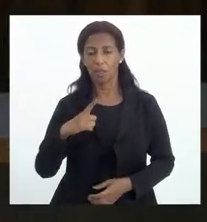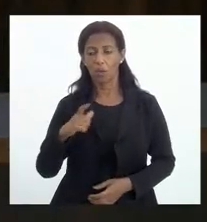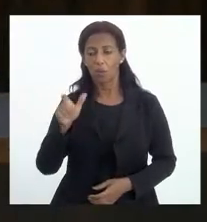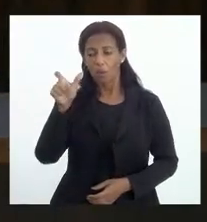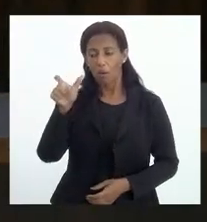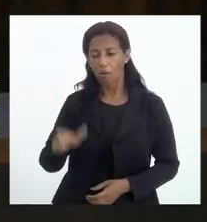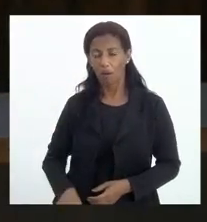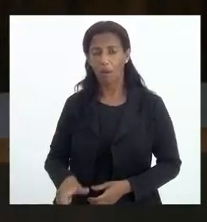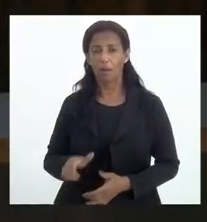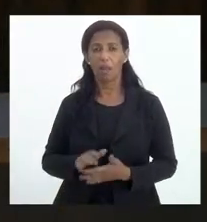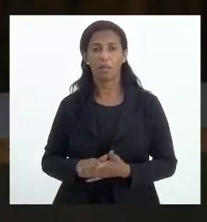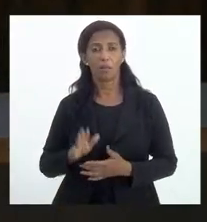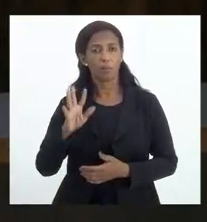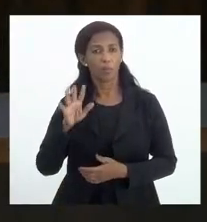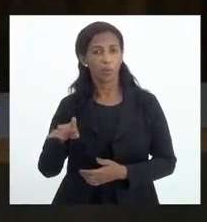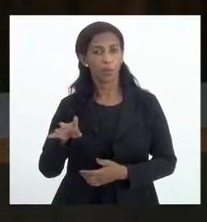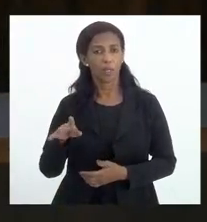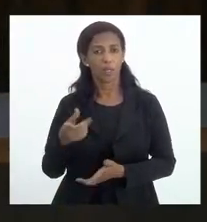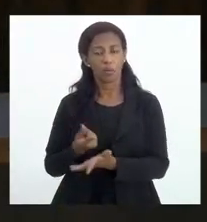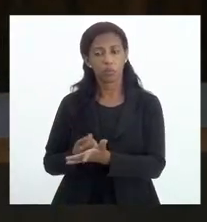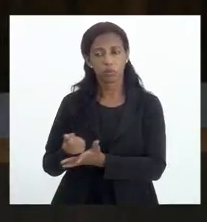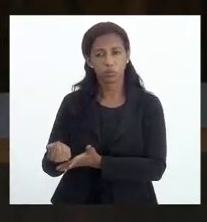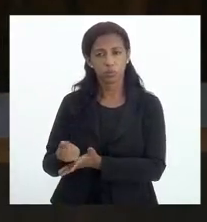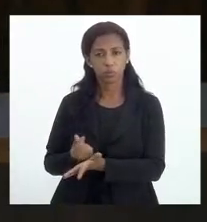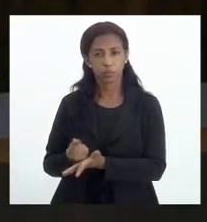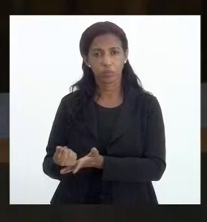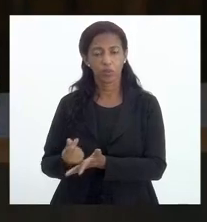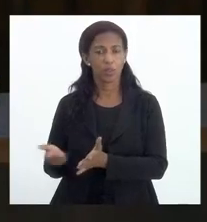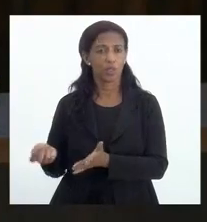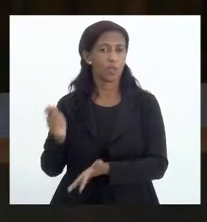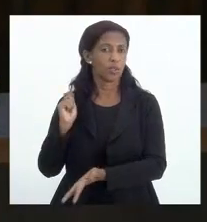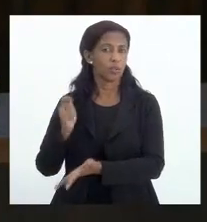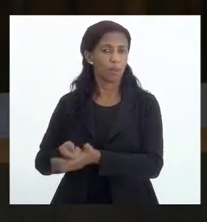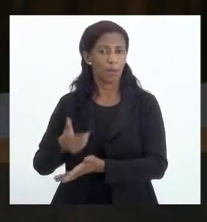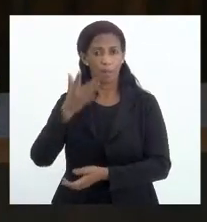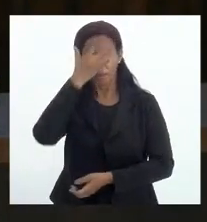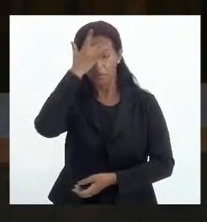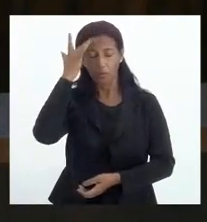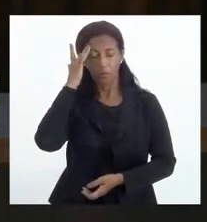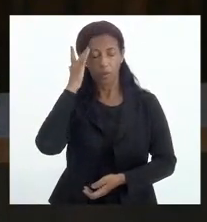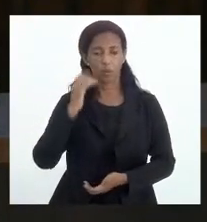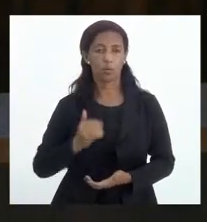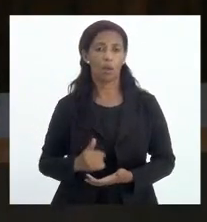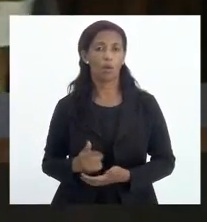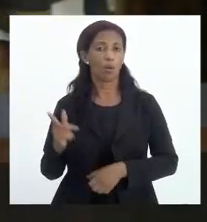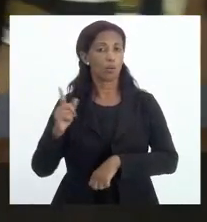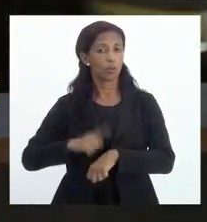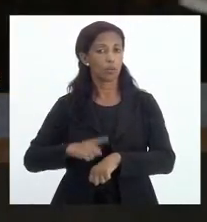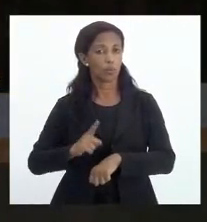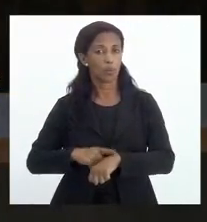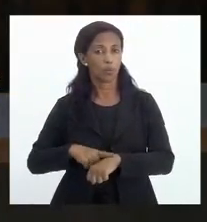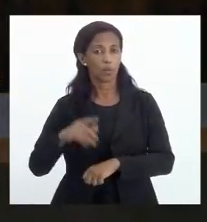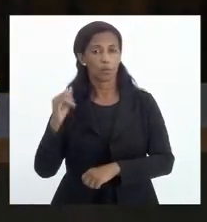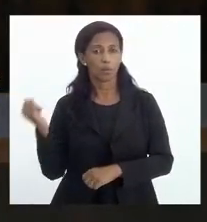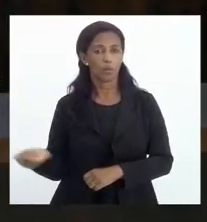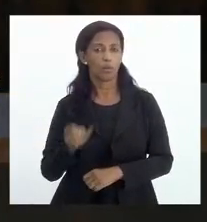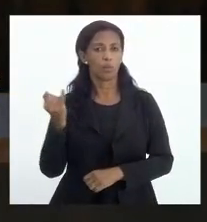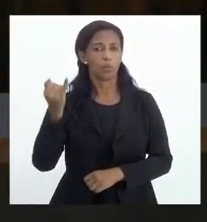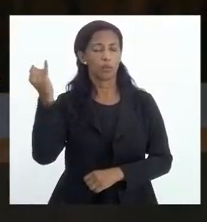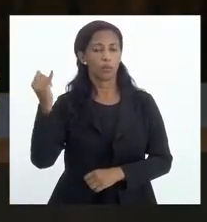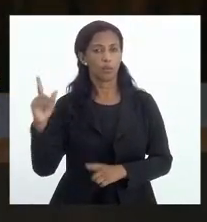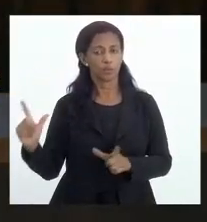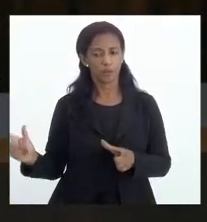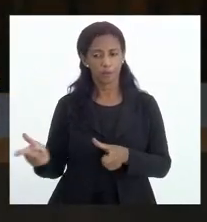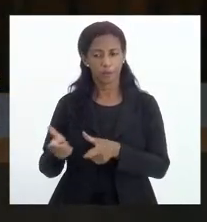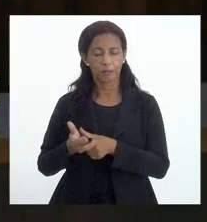alimentar, porque há previsão ali de custeio, de pagamento de pessoal, logo num momento tão fundamental que o Rio de Janeiro tem reduzido